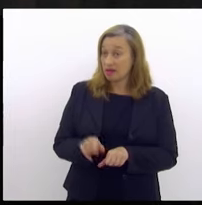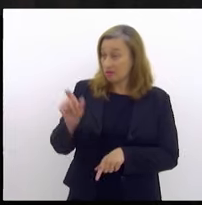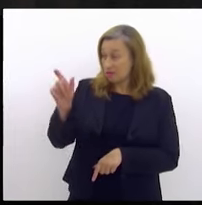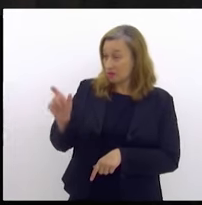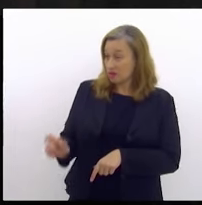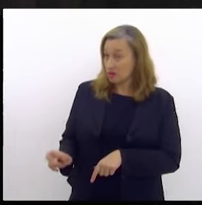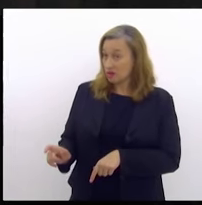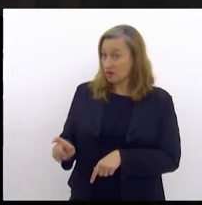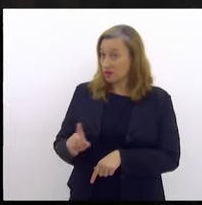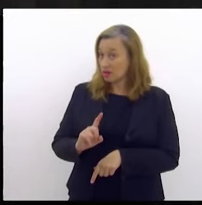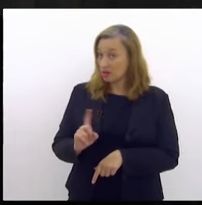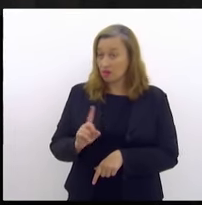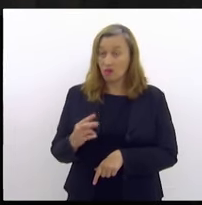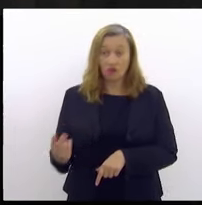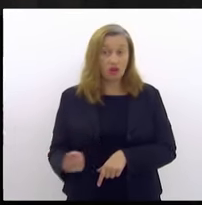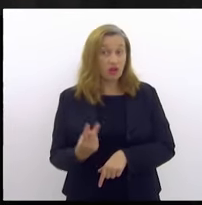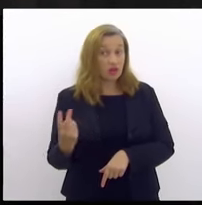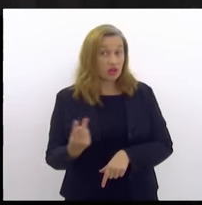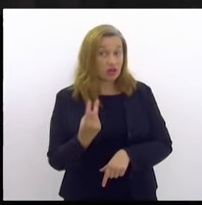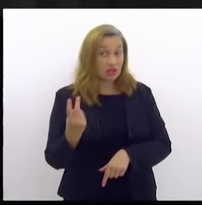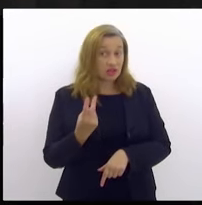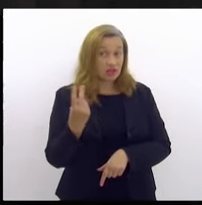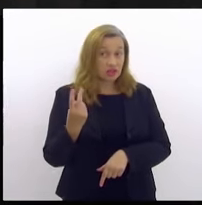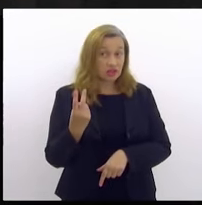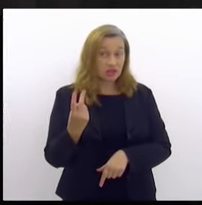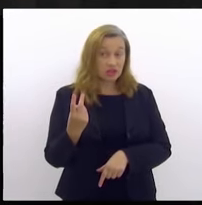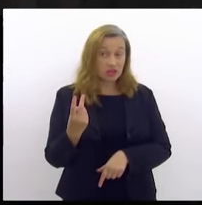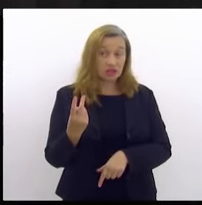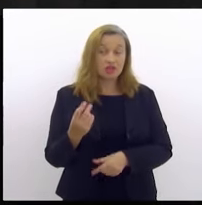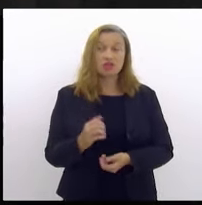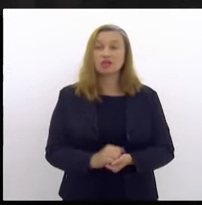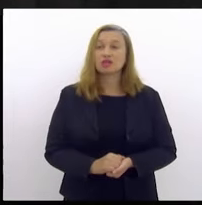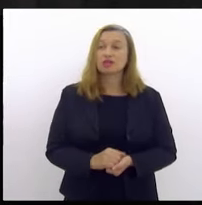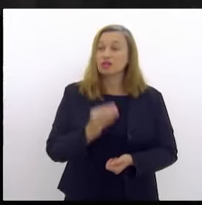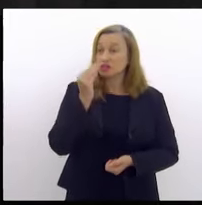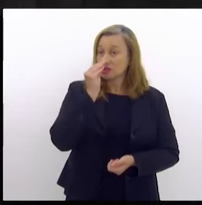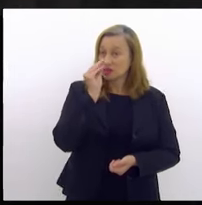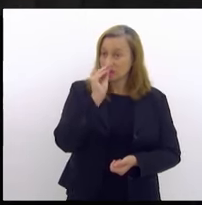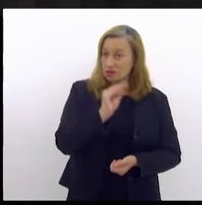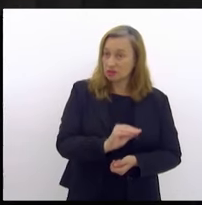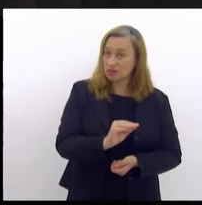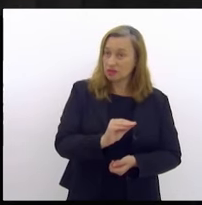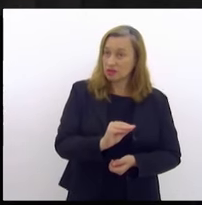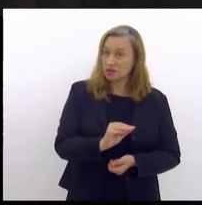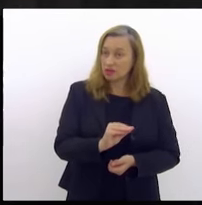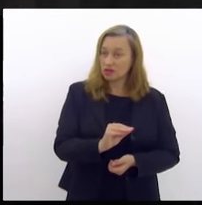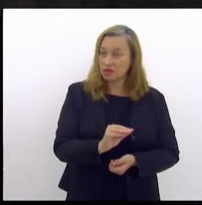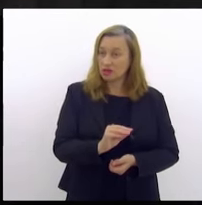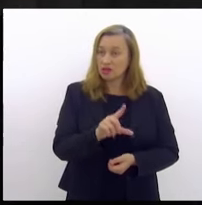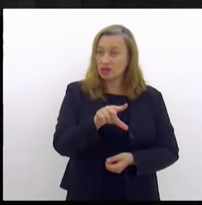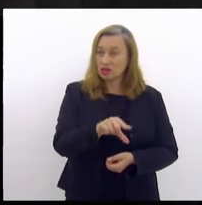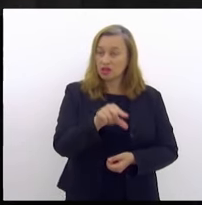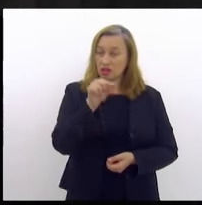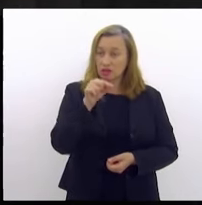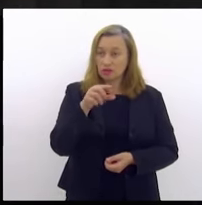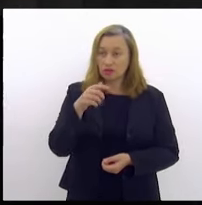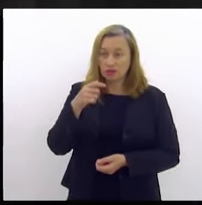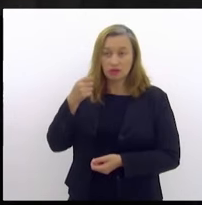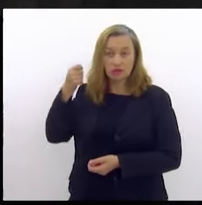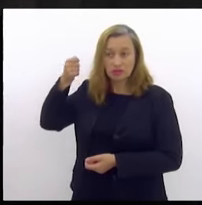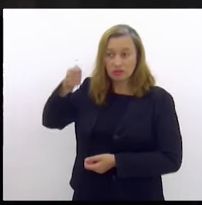não validar ou destronar os atos da ditadura.